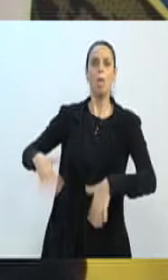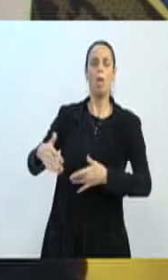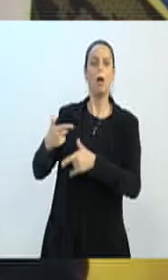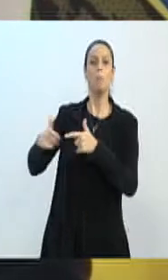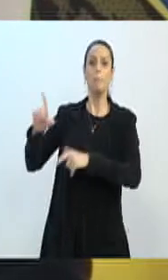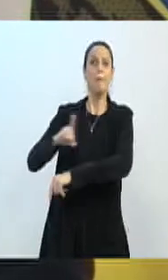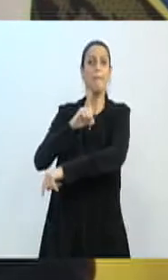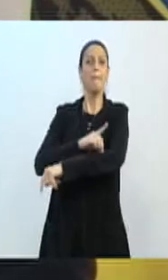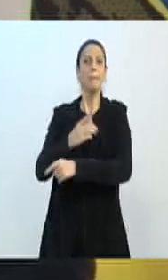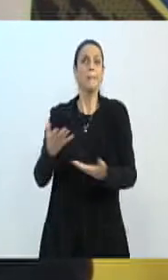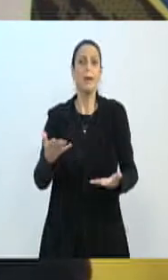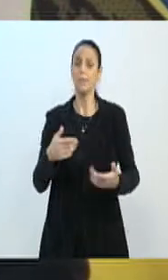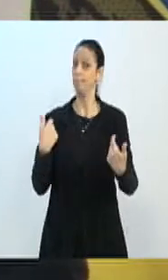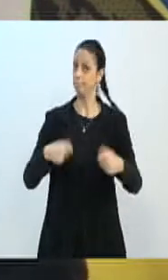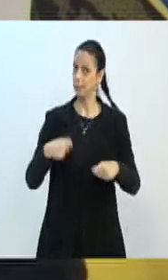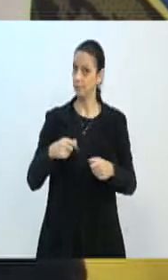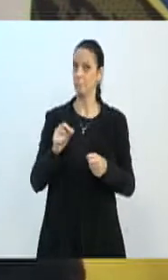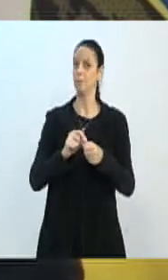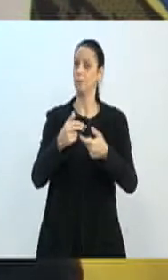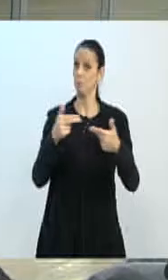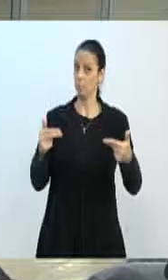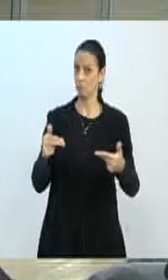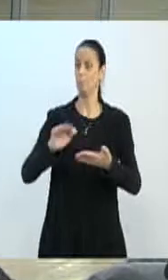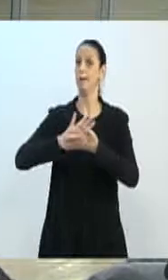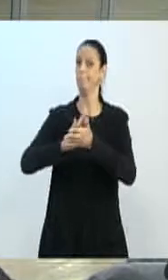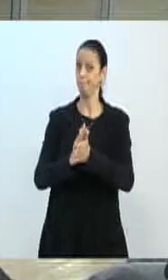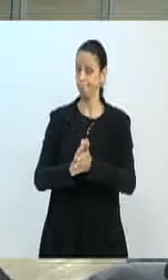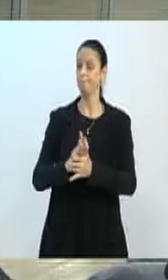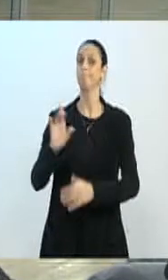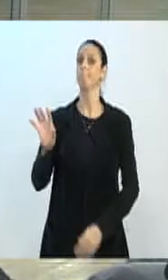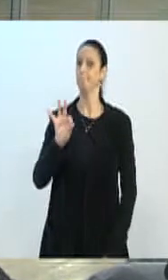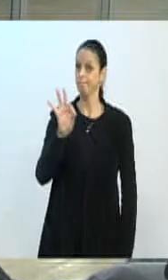Blumenau só um minuto para concluir Presidente por gentileza